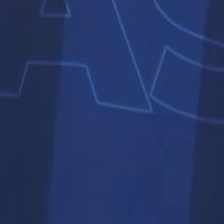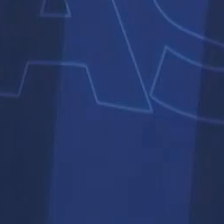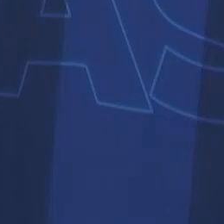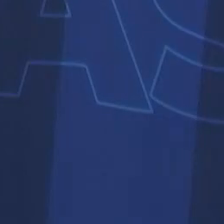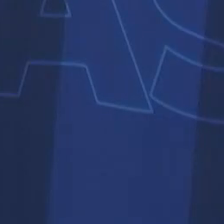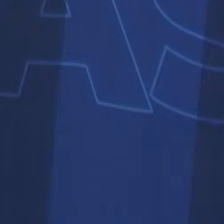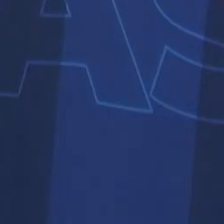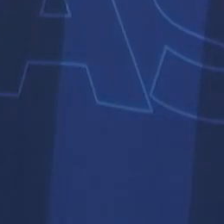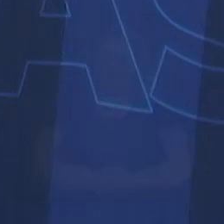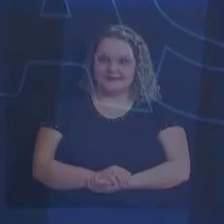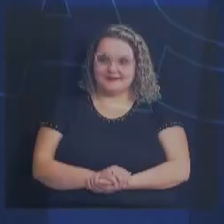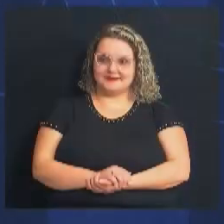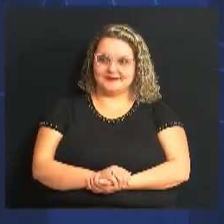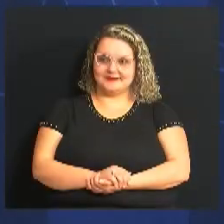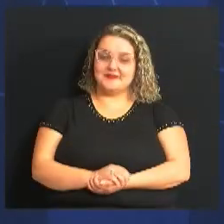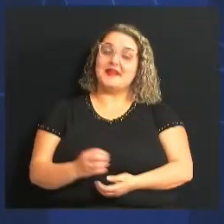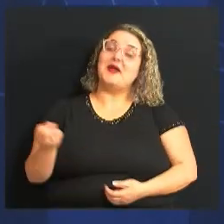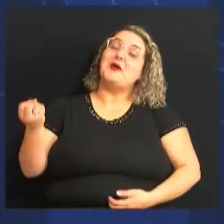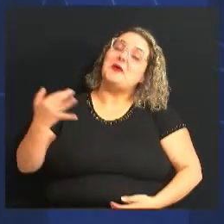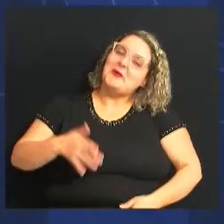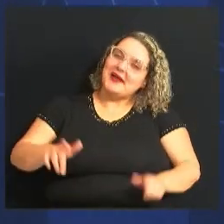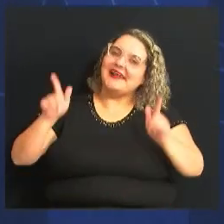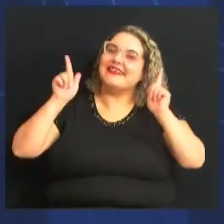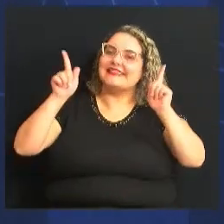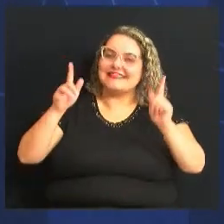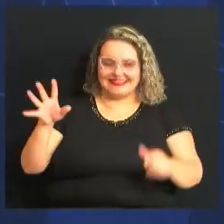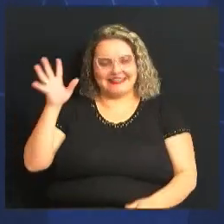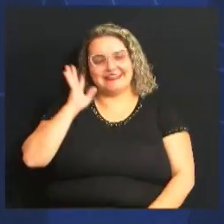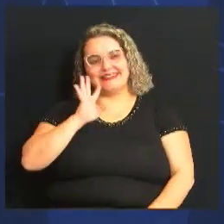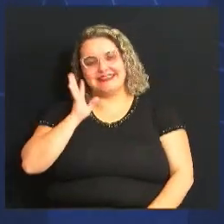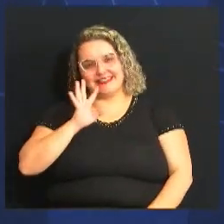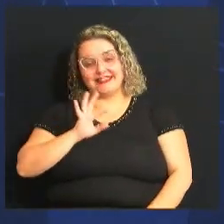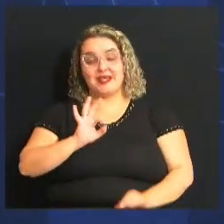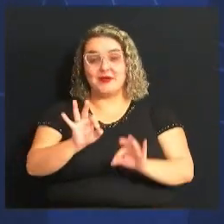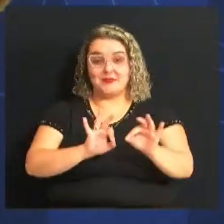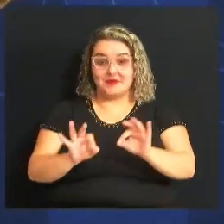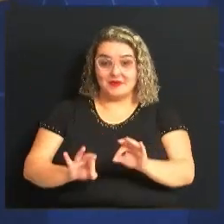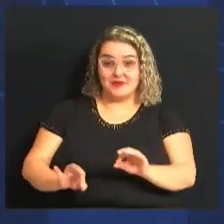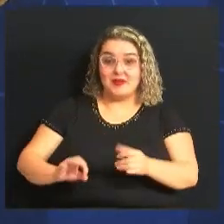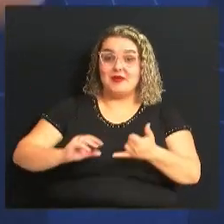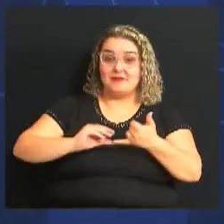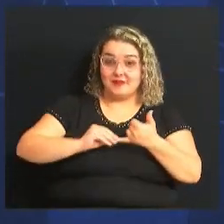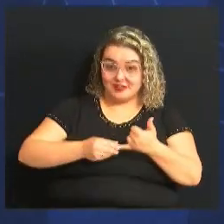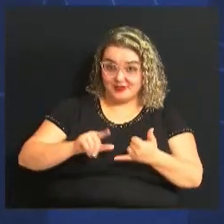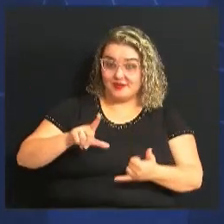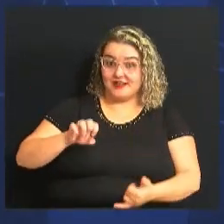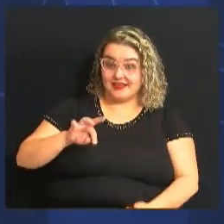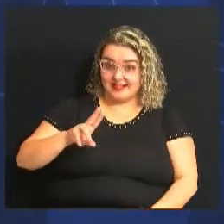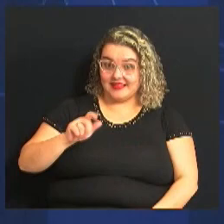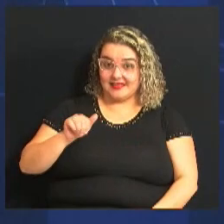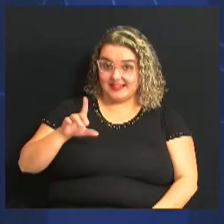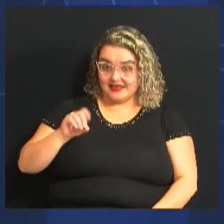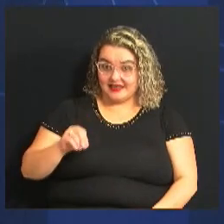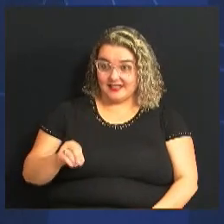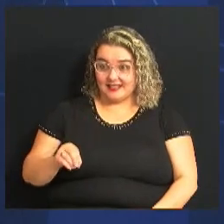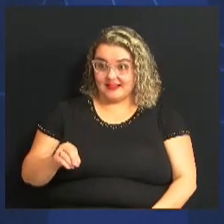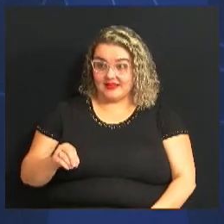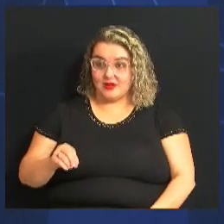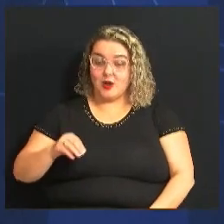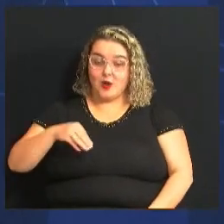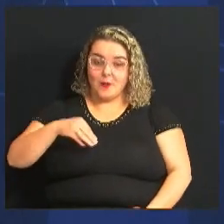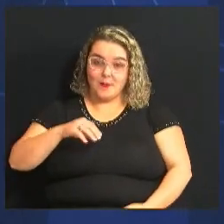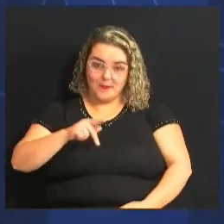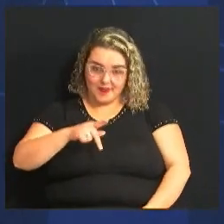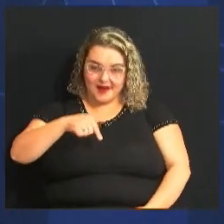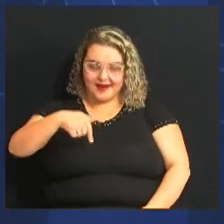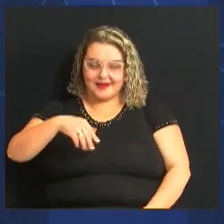Quanta diversão, né? Que bacana! Então é o projeto Feijão Letrado, diretamente do Parque Montreal. É o